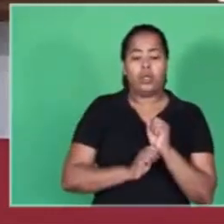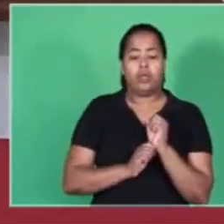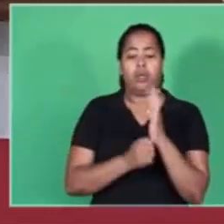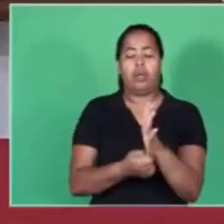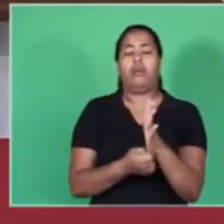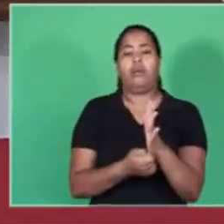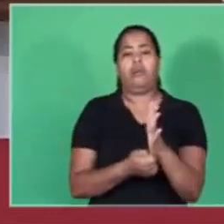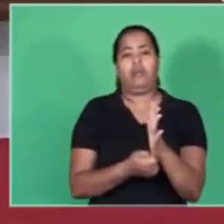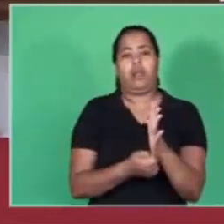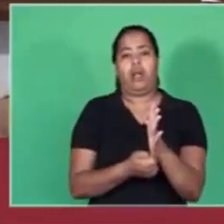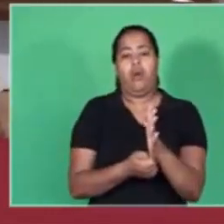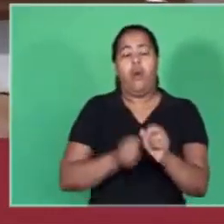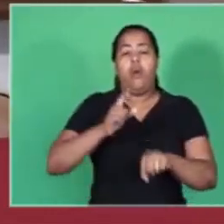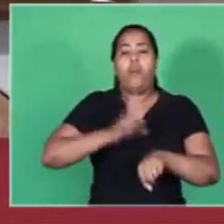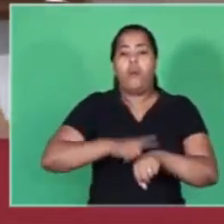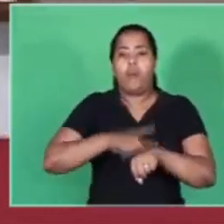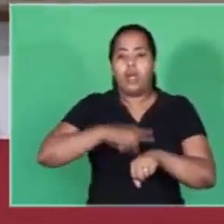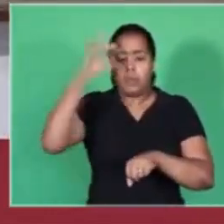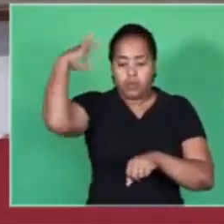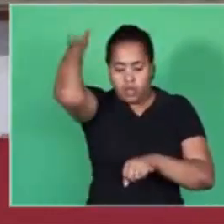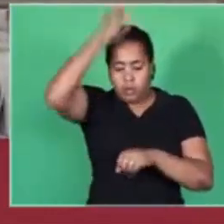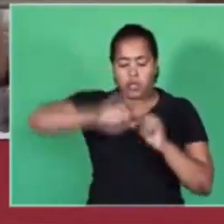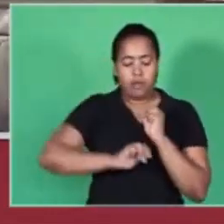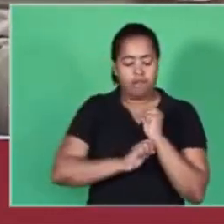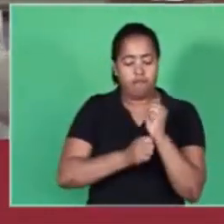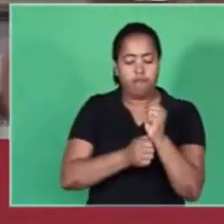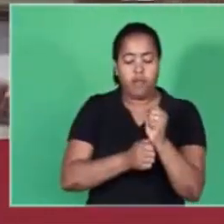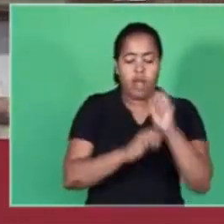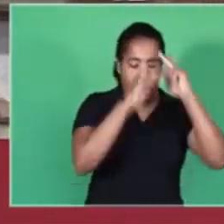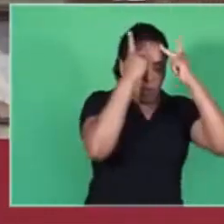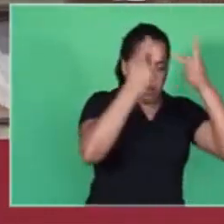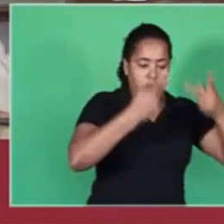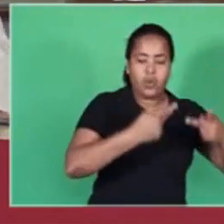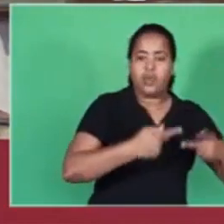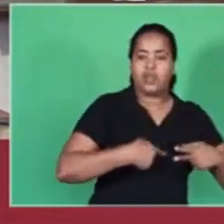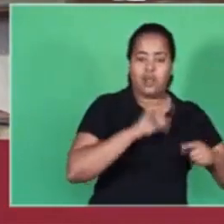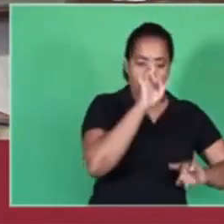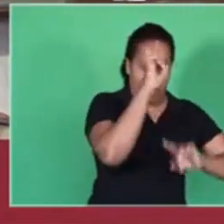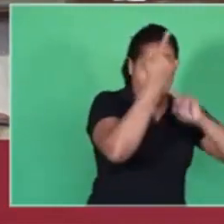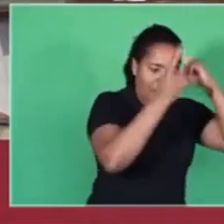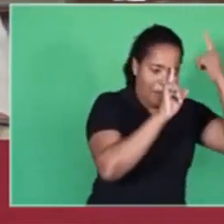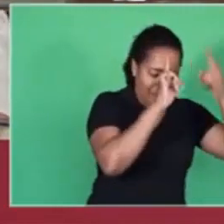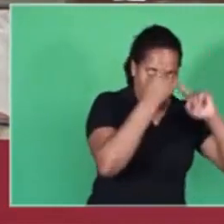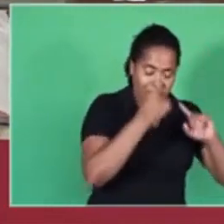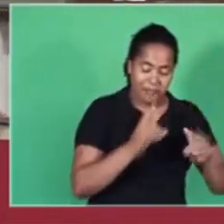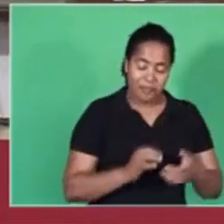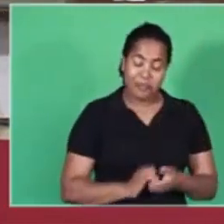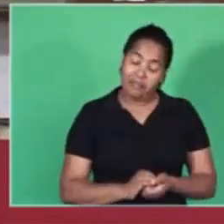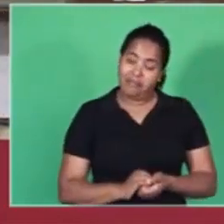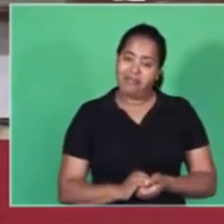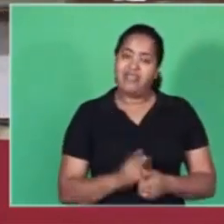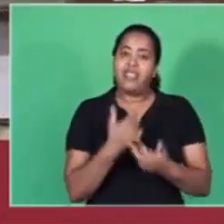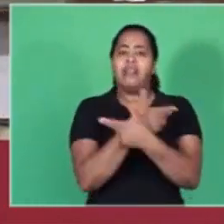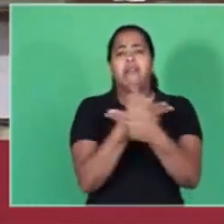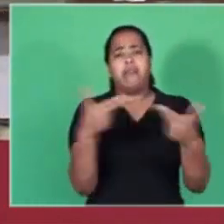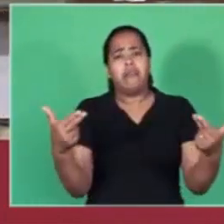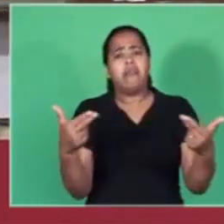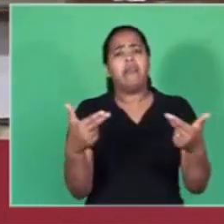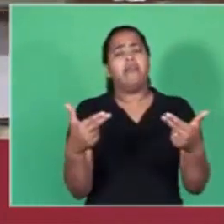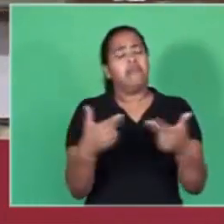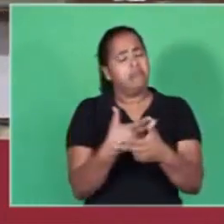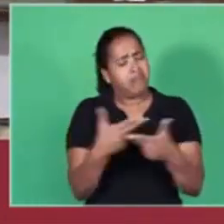homem inventa essas coisas. Meus irmãos, tem muita coisa para ser dita, mas eu queria deixar hoje para os professores de escola